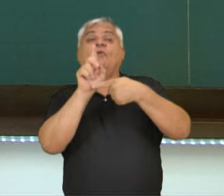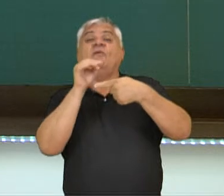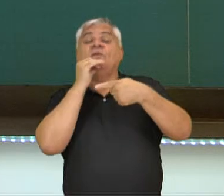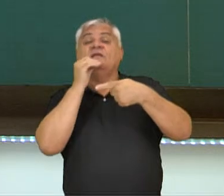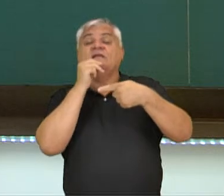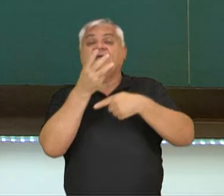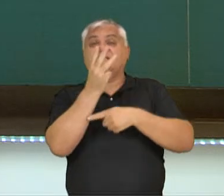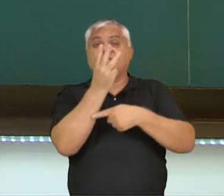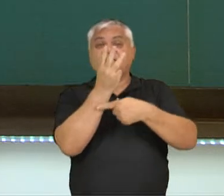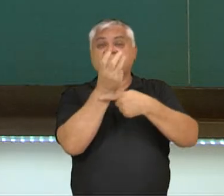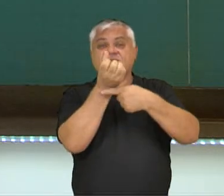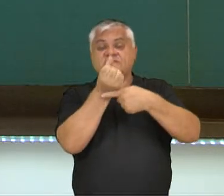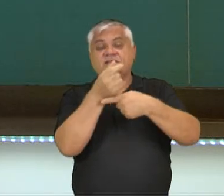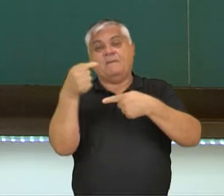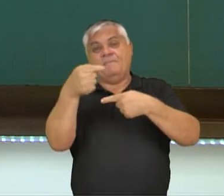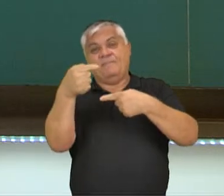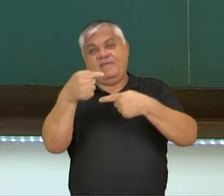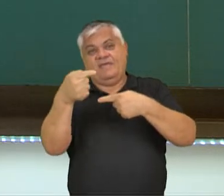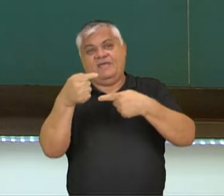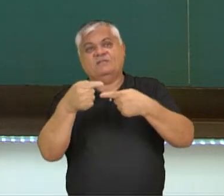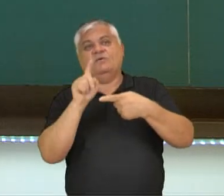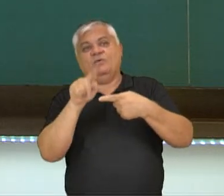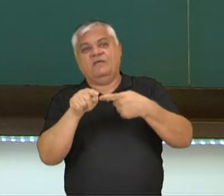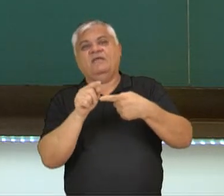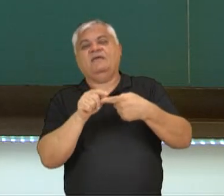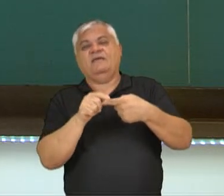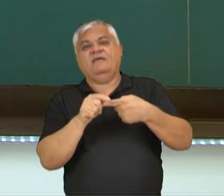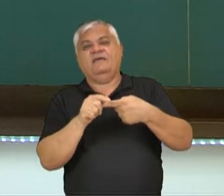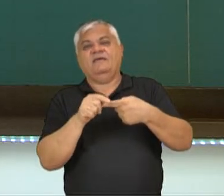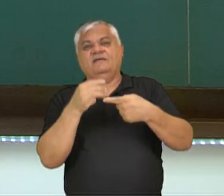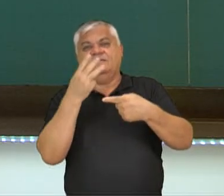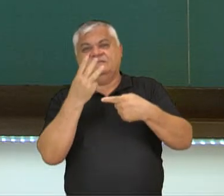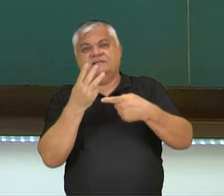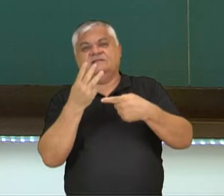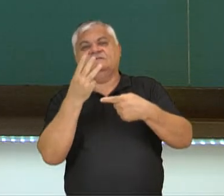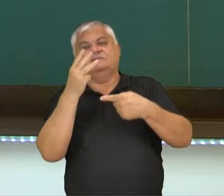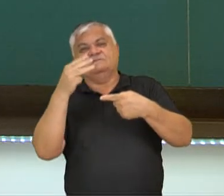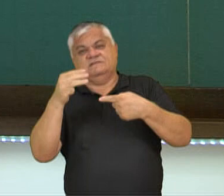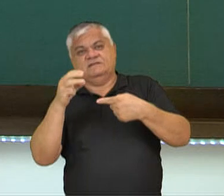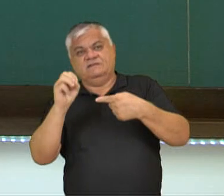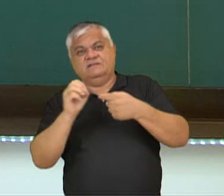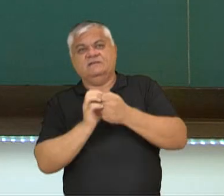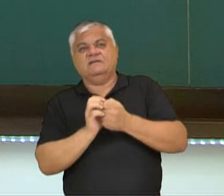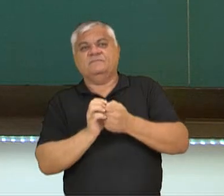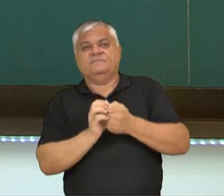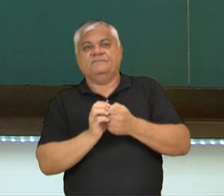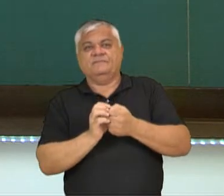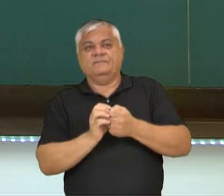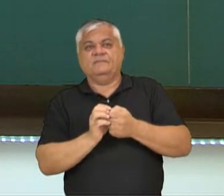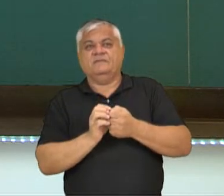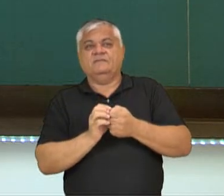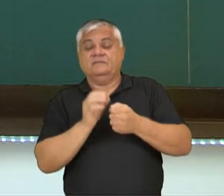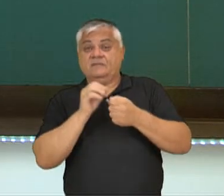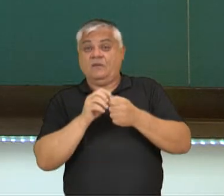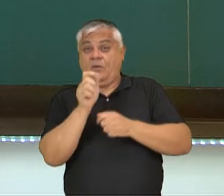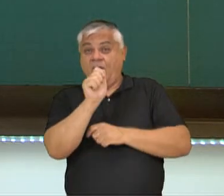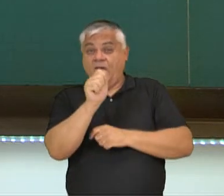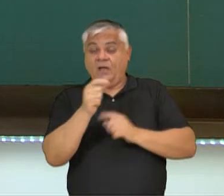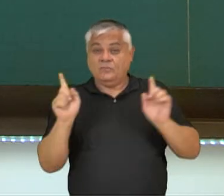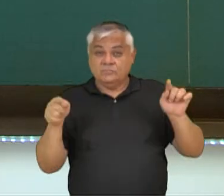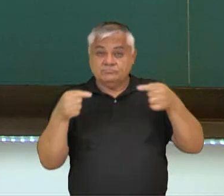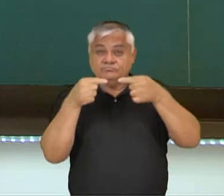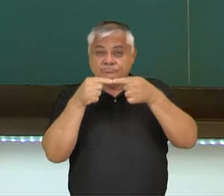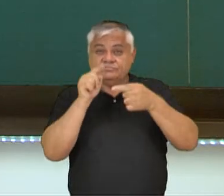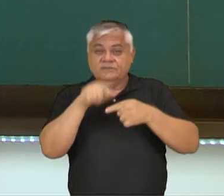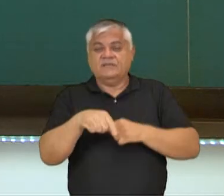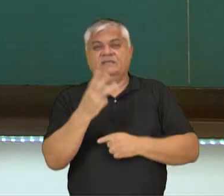360 menos o ângulo alfa, que neste caso é de 330 graus. Então, o ângulo correspondente